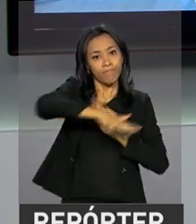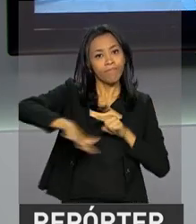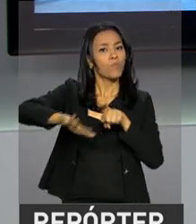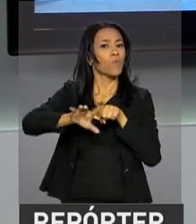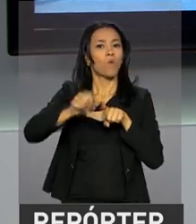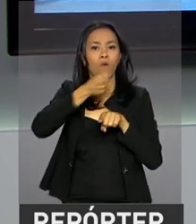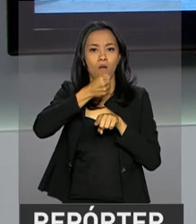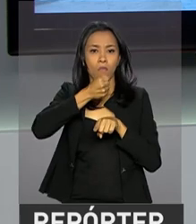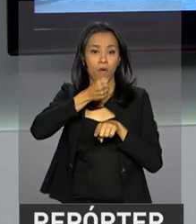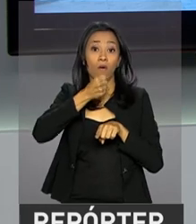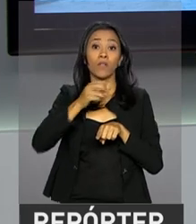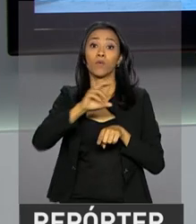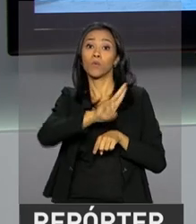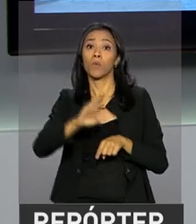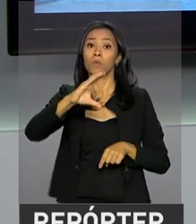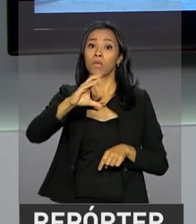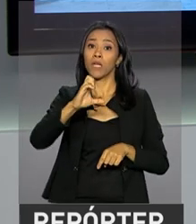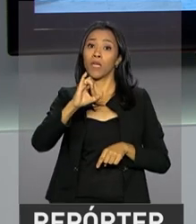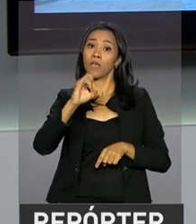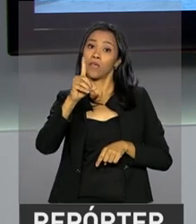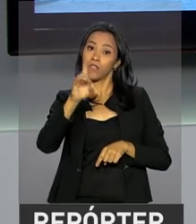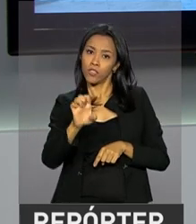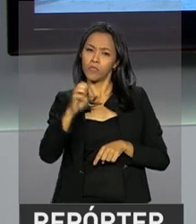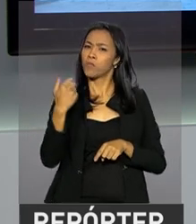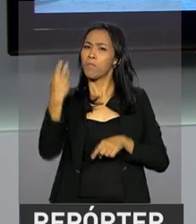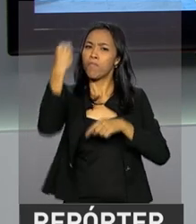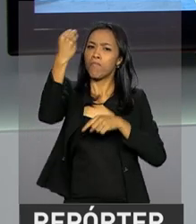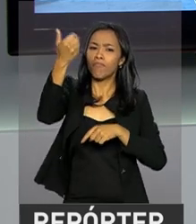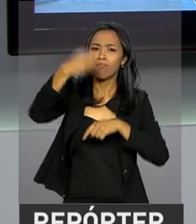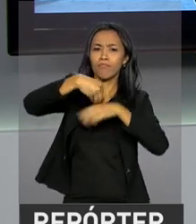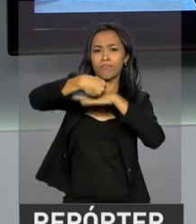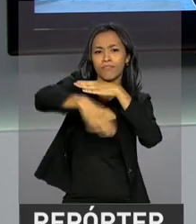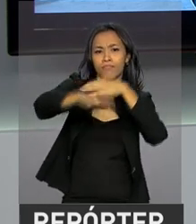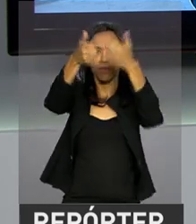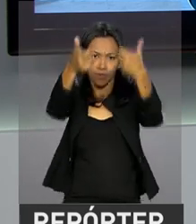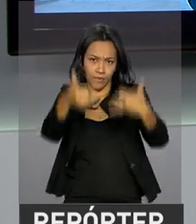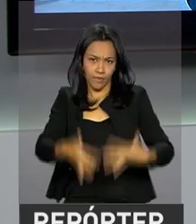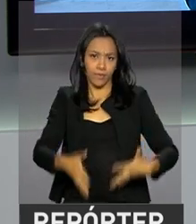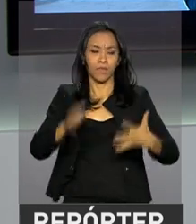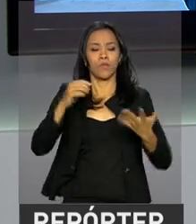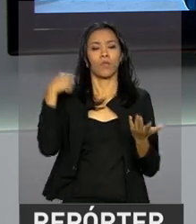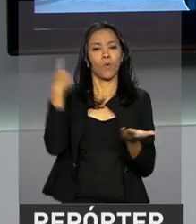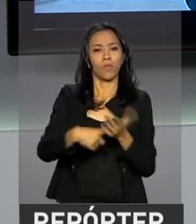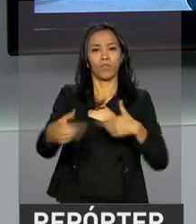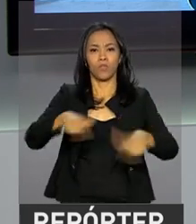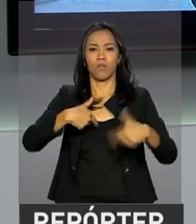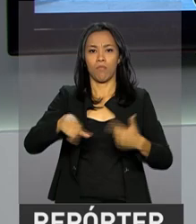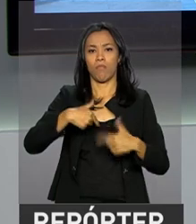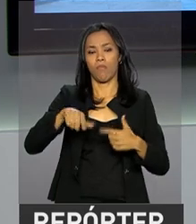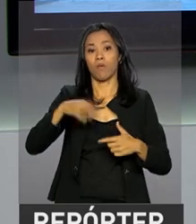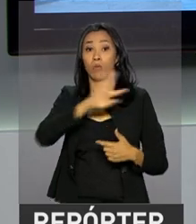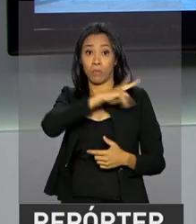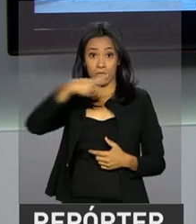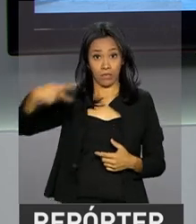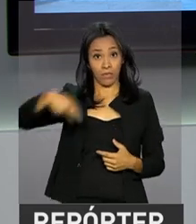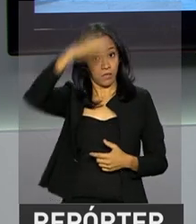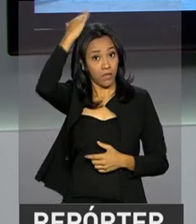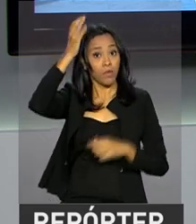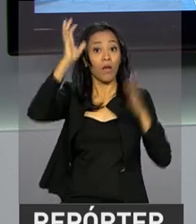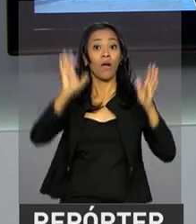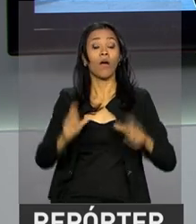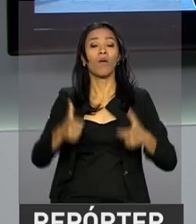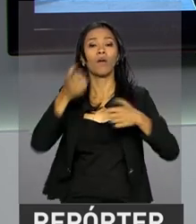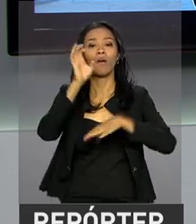conversar com o repórter cleide lopes ela traz pra gente mais detalhes da agenda do presidente michel temer no paraná olá cleide